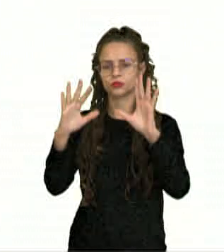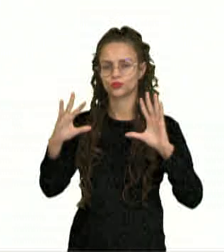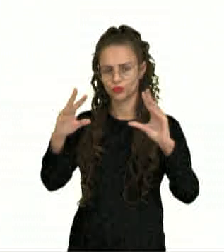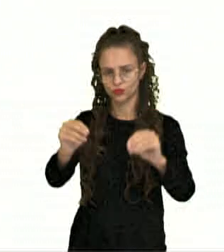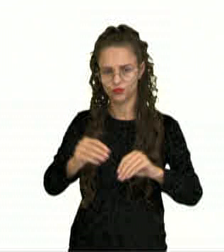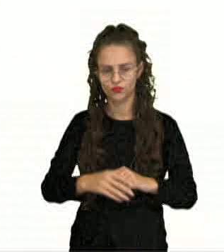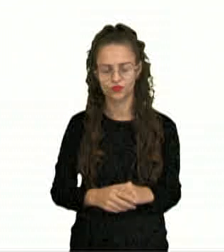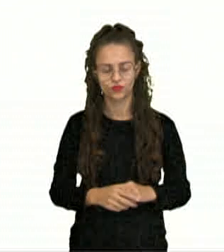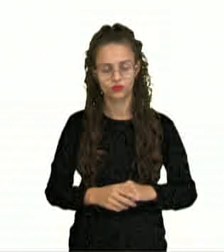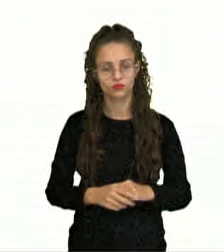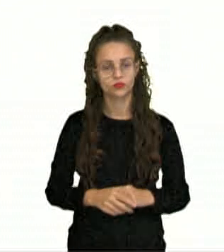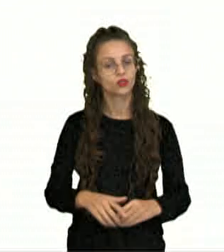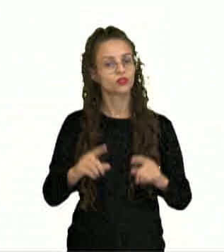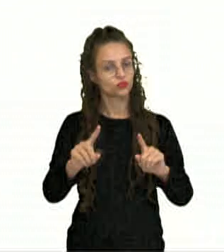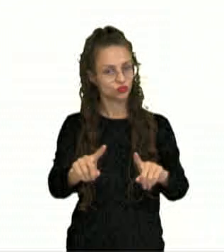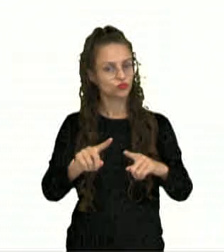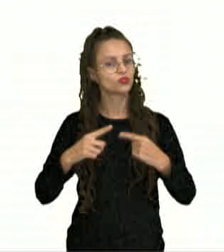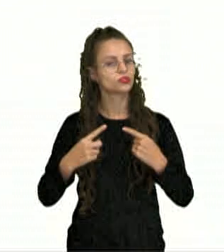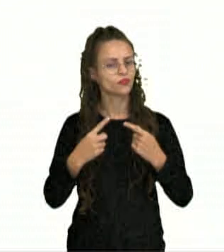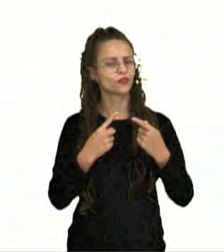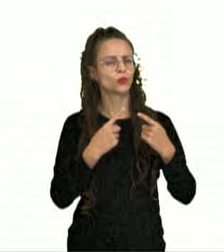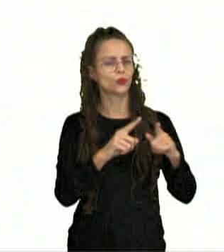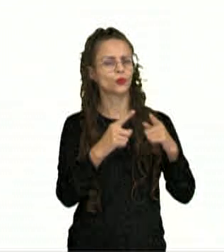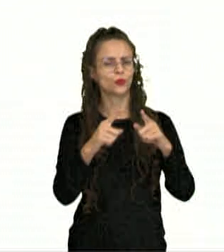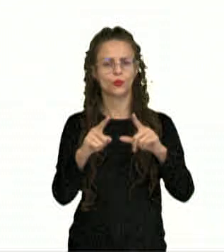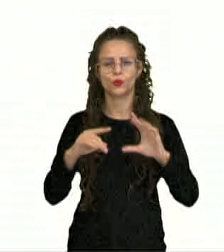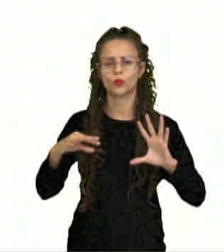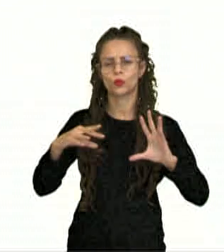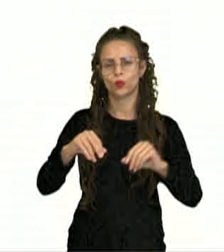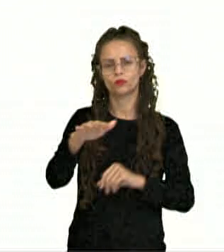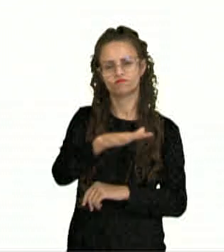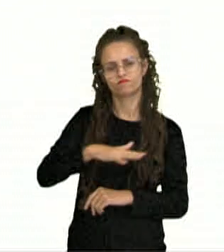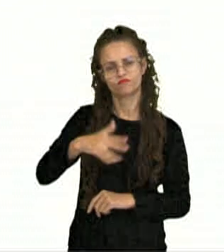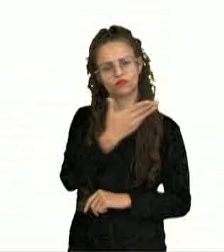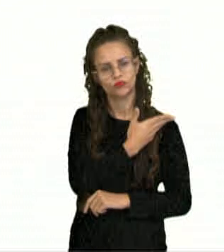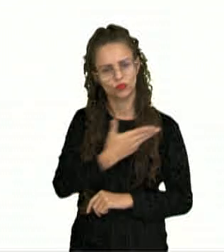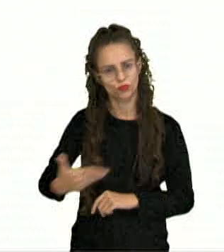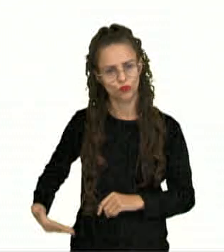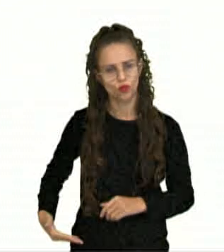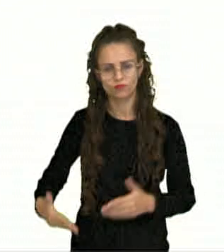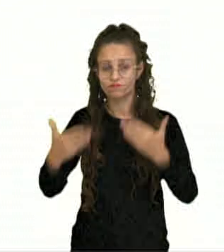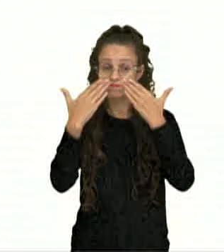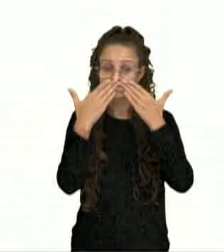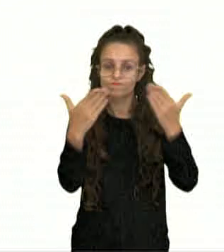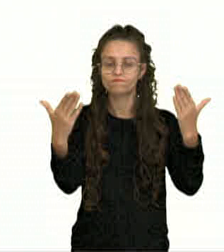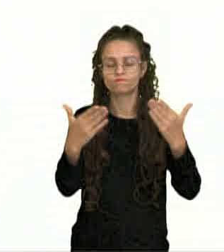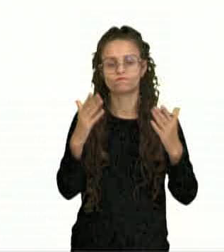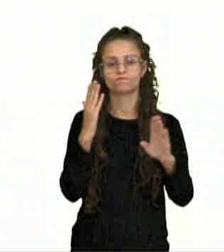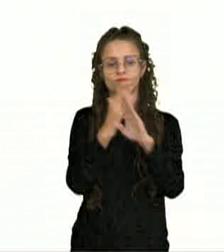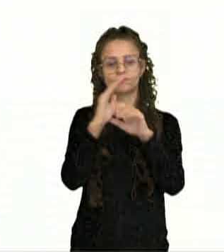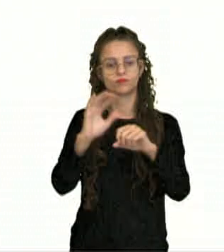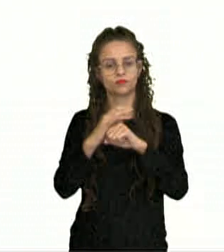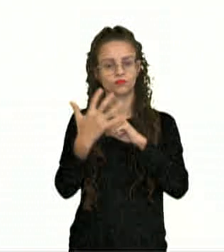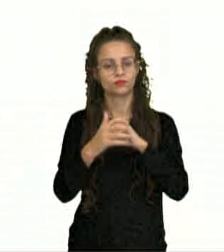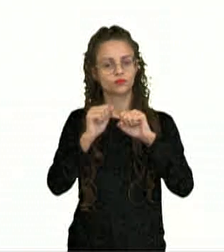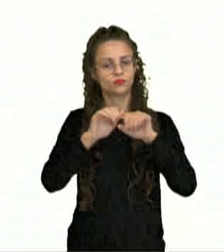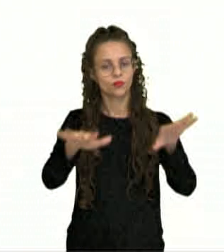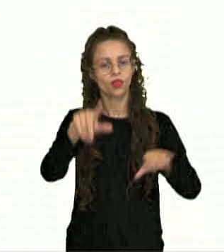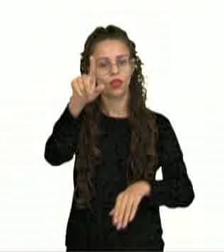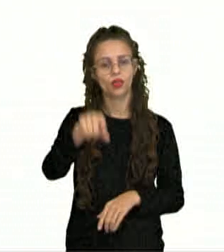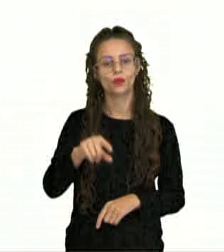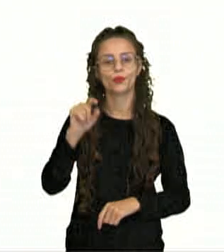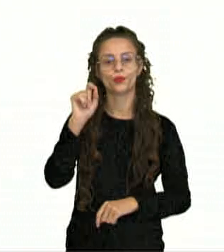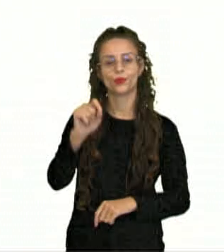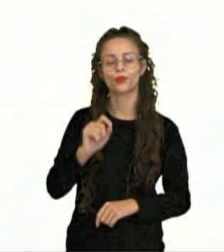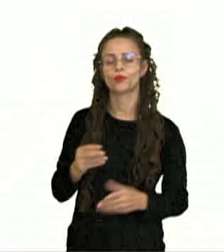dos maiores desafios enfrentados por todas as esferas de governo no mundo diante da pandemia do novo coronavírus é